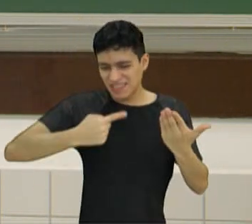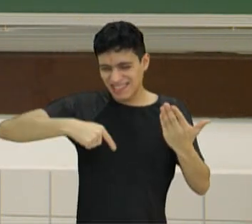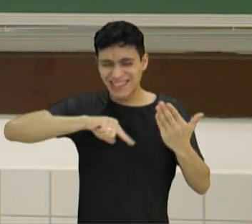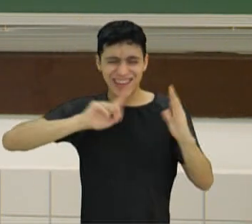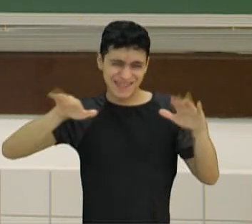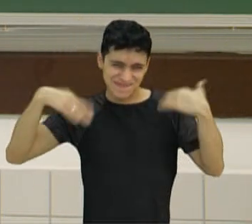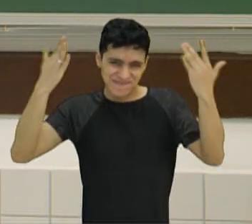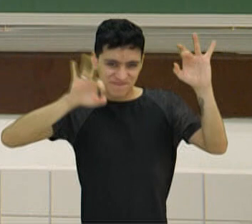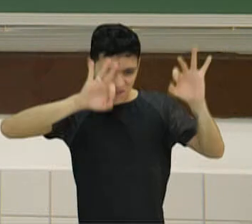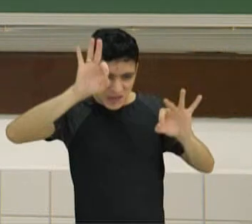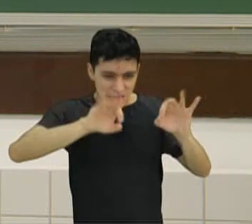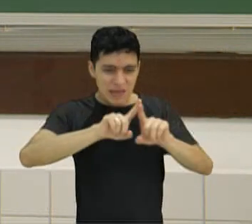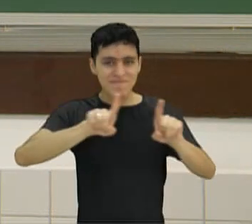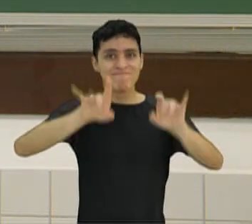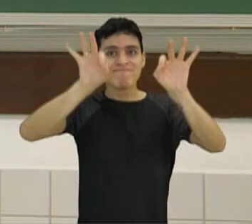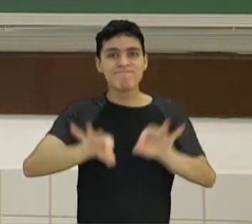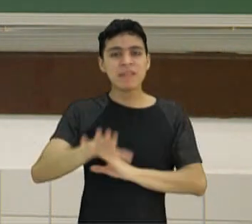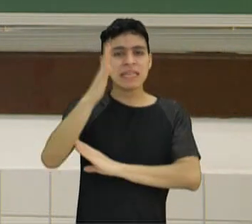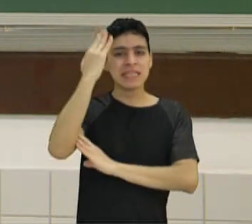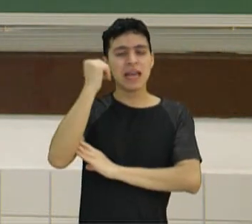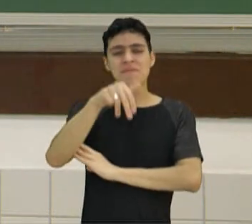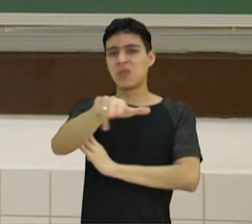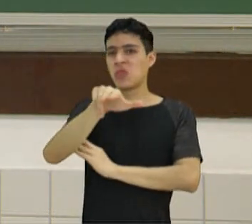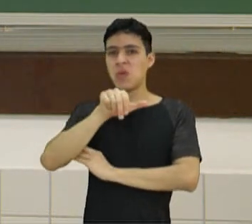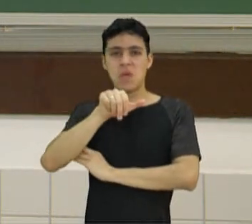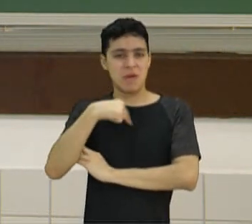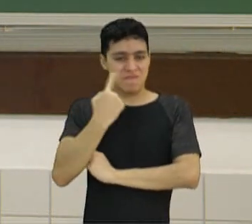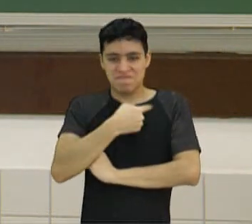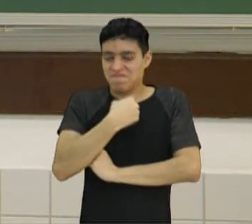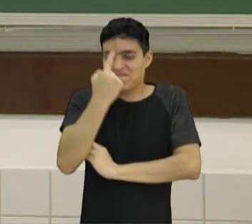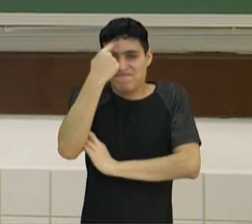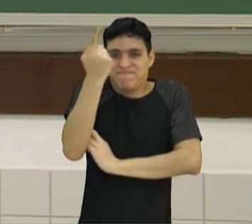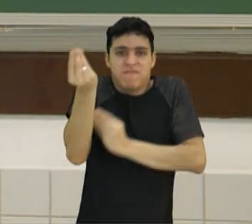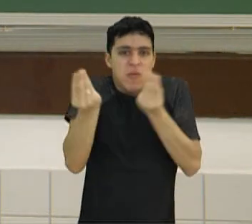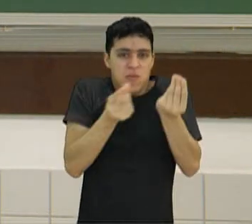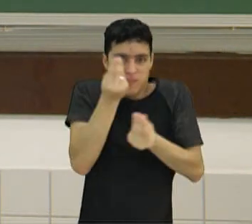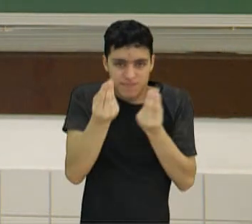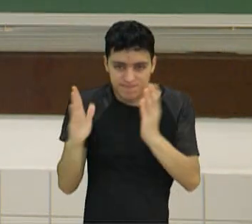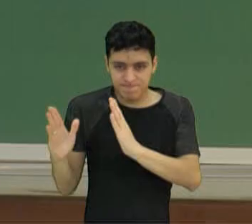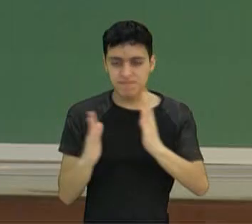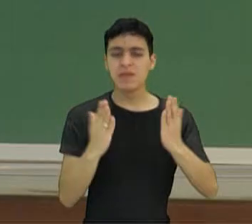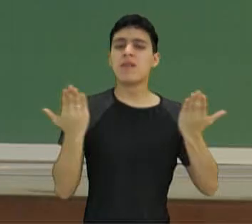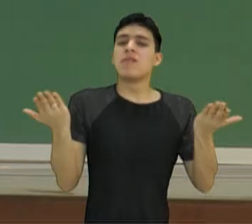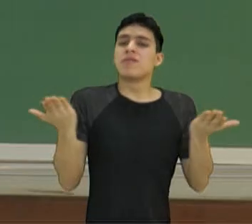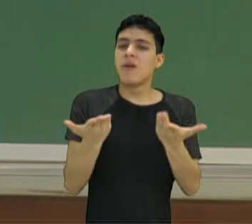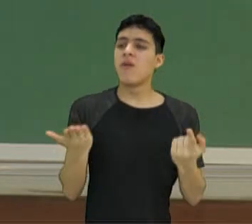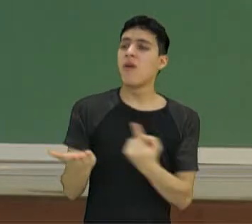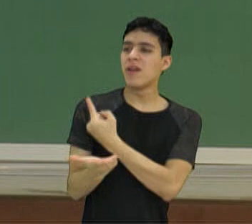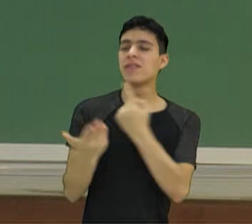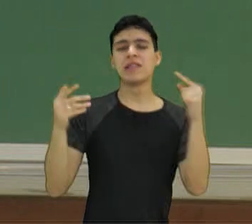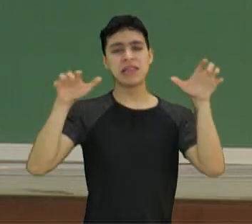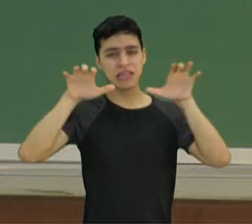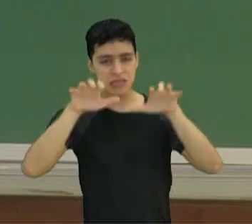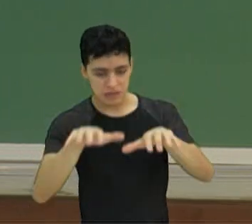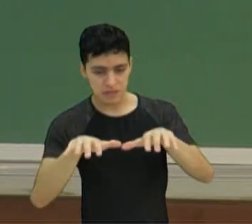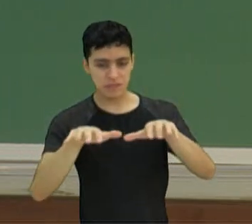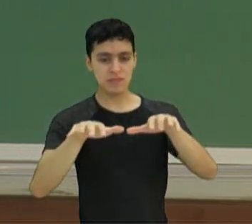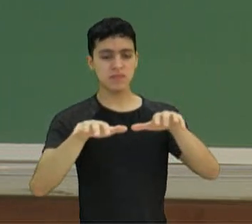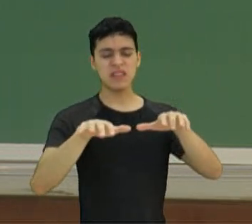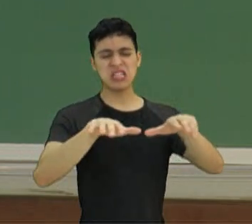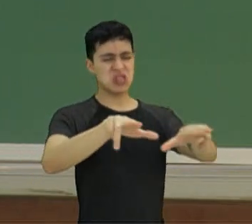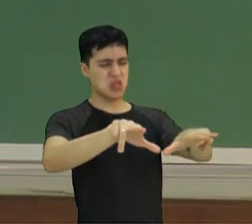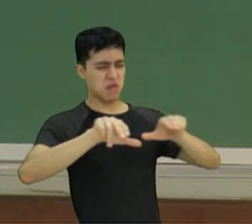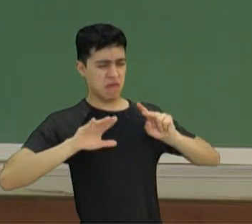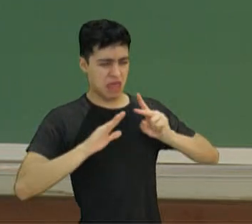gente nunca sabe. O que eu estou trazendo aqui, pessoal, é justamente isso, de que tipo assim, comigo nunca vai acontecer, então não vou ter os